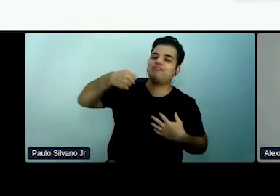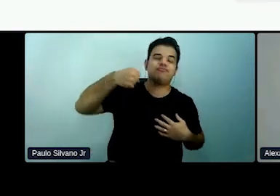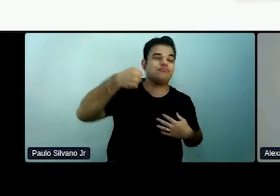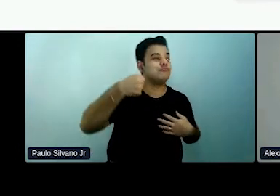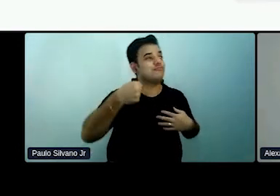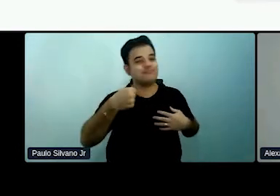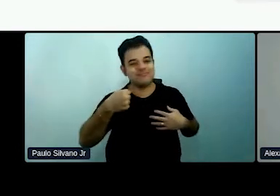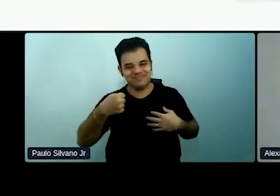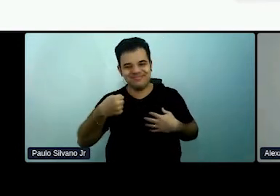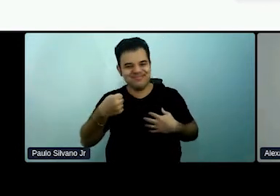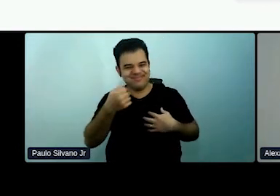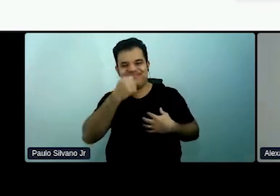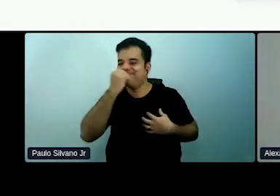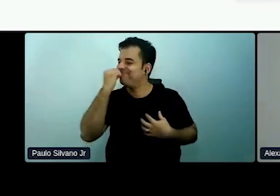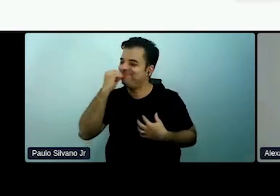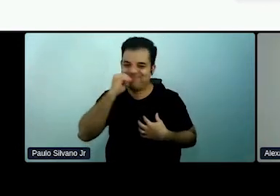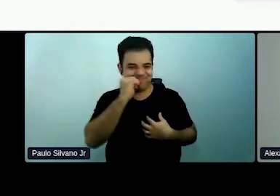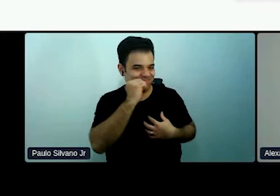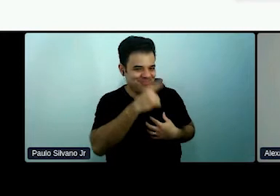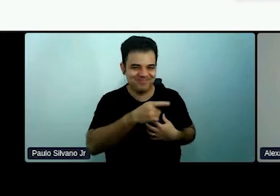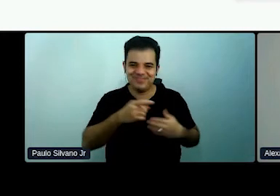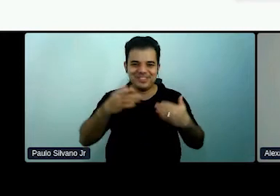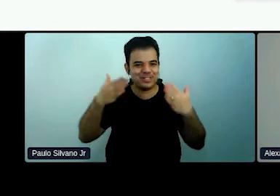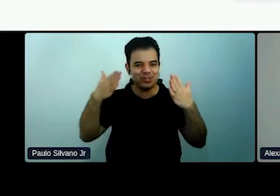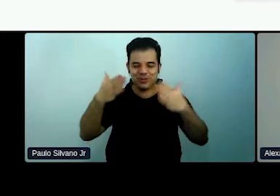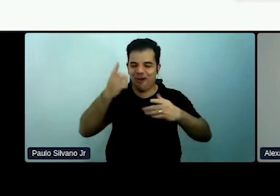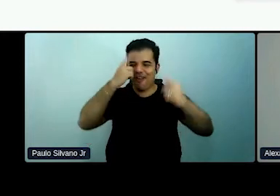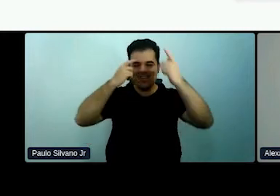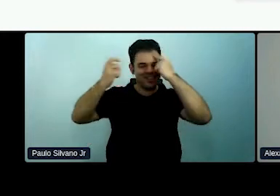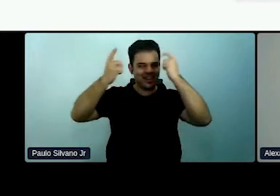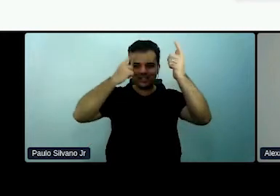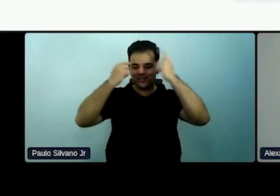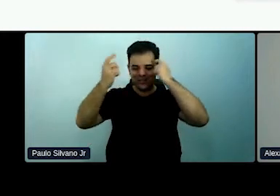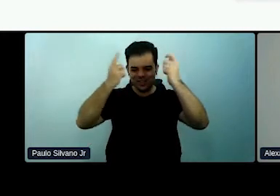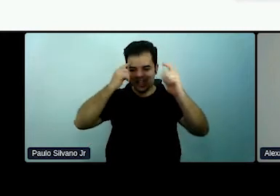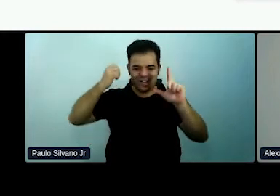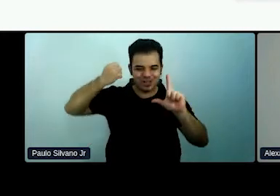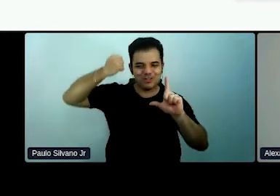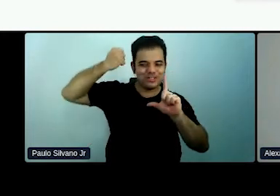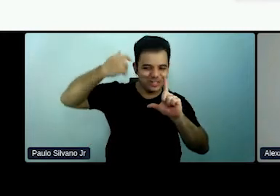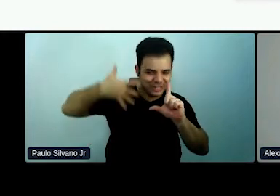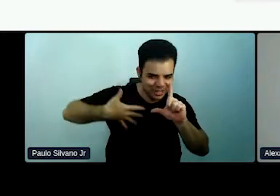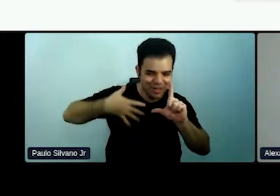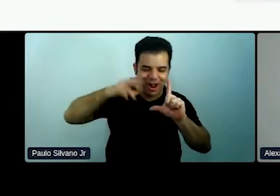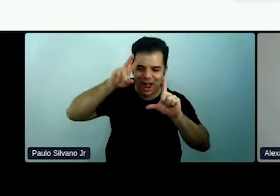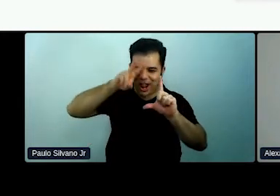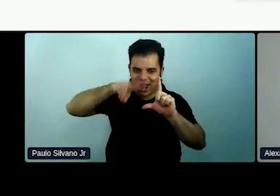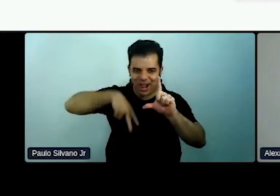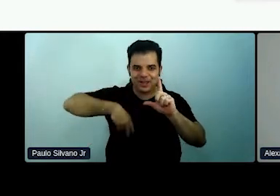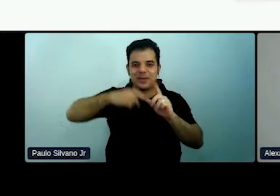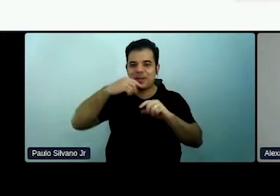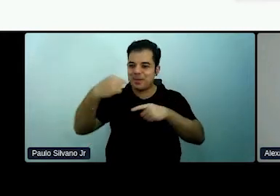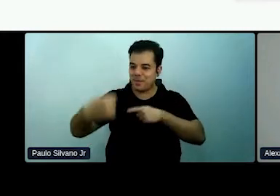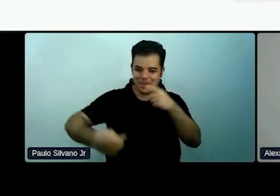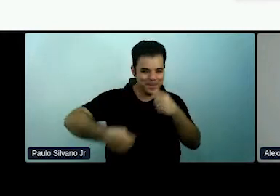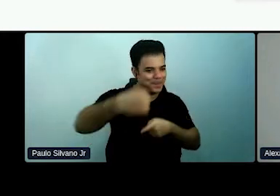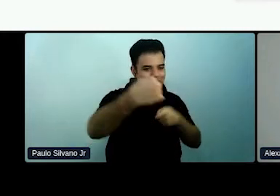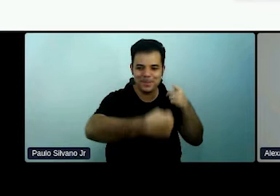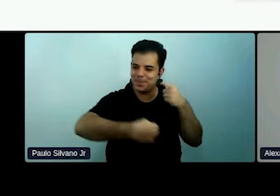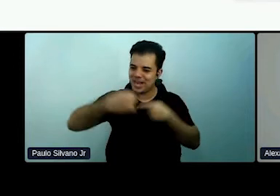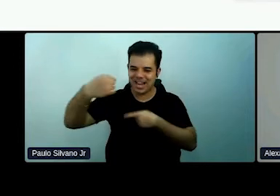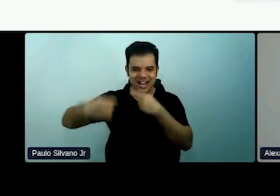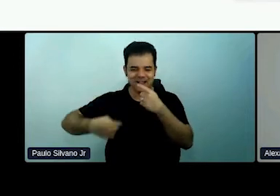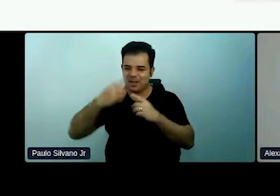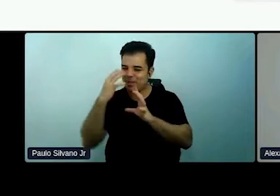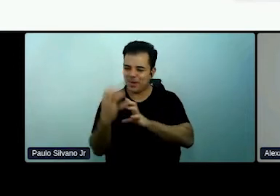Então, aí o pessoal esbanja na criatividade na hora de descrever a figurinha, e o pessoal briga na hora que tipo, um